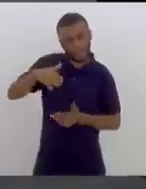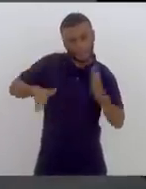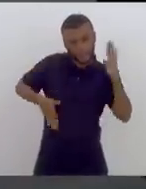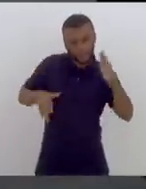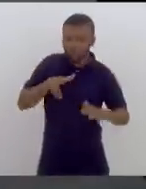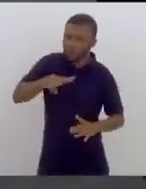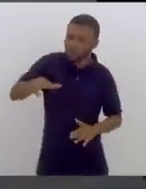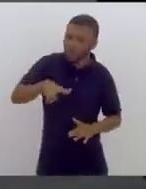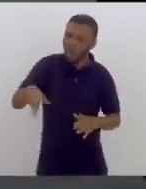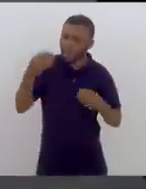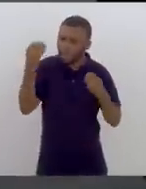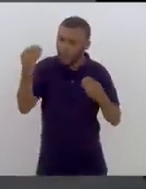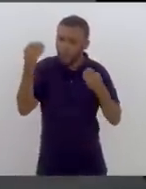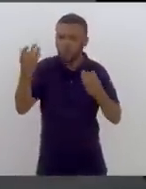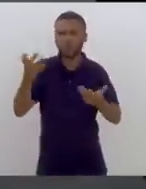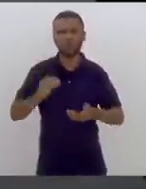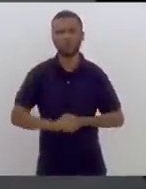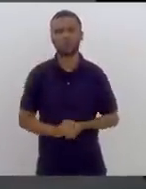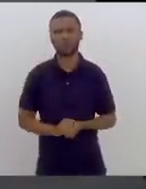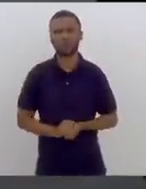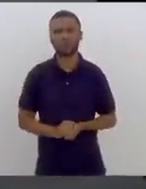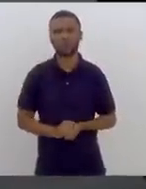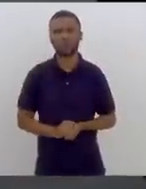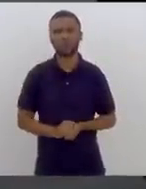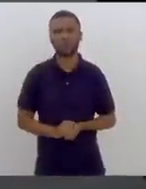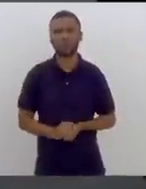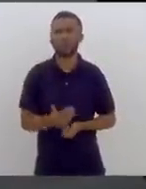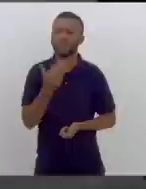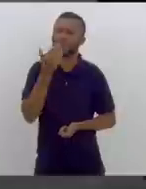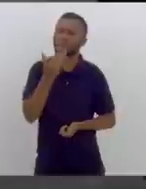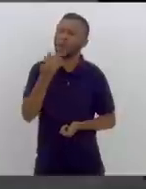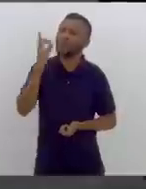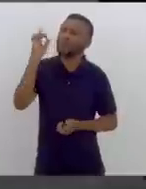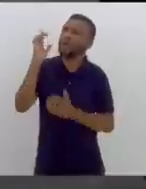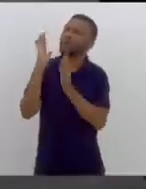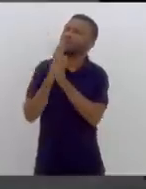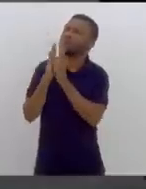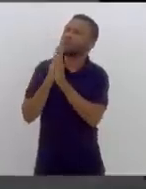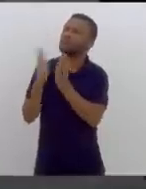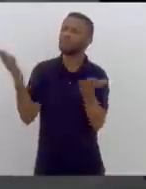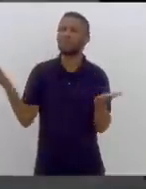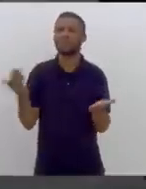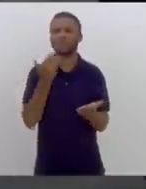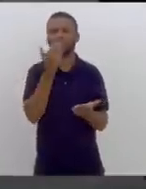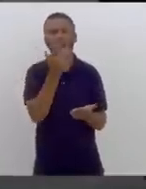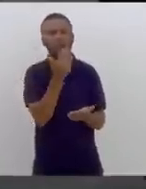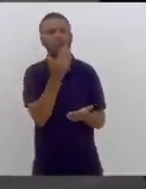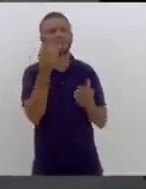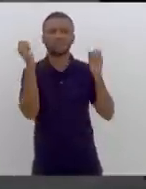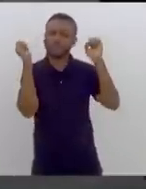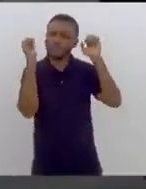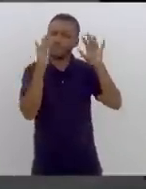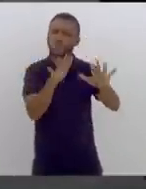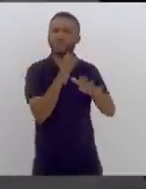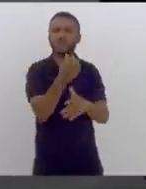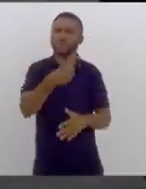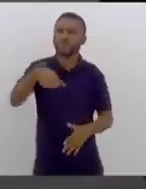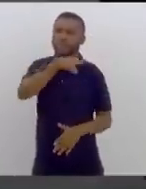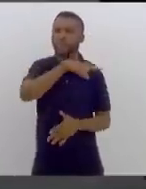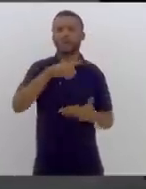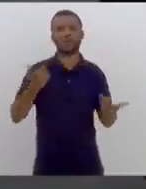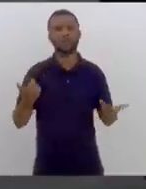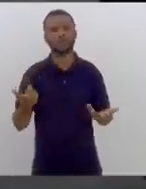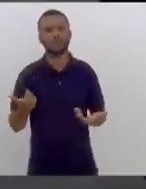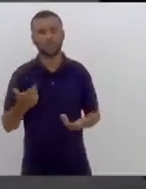pelo amor de deus eu confesso mas a Deus que ilumine vocês eu fui eu